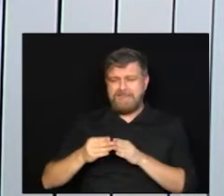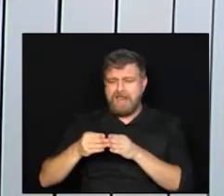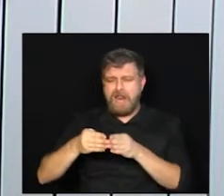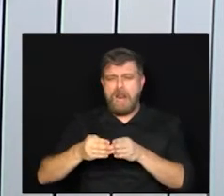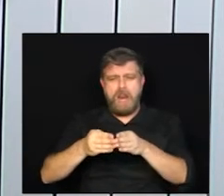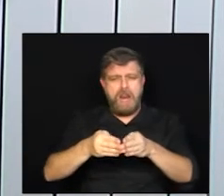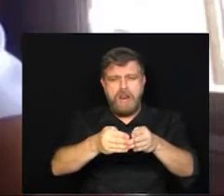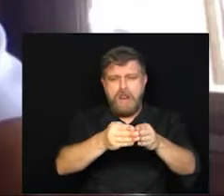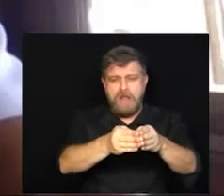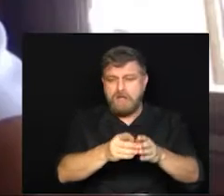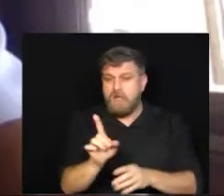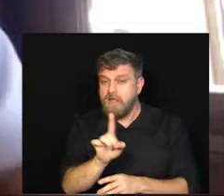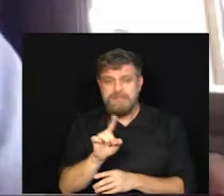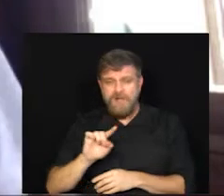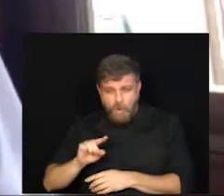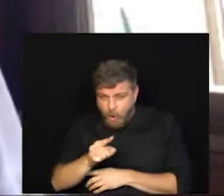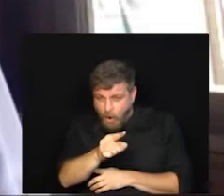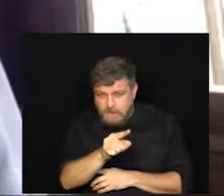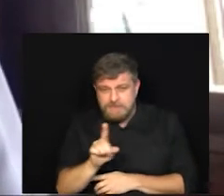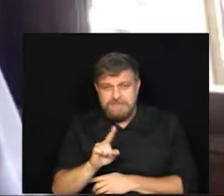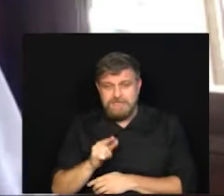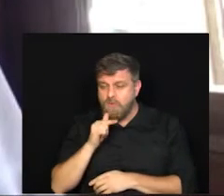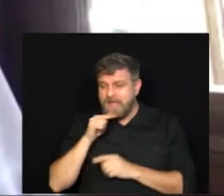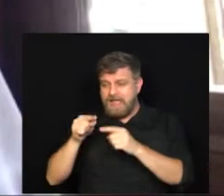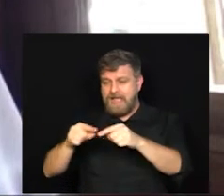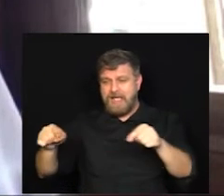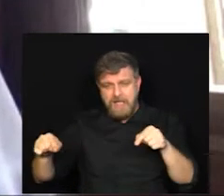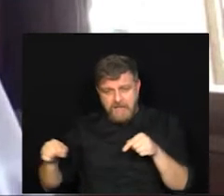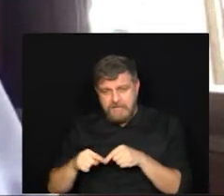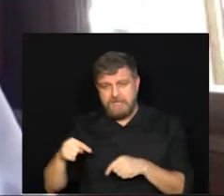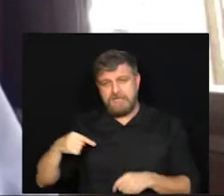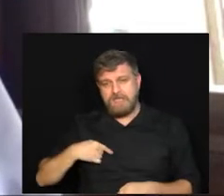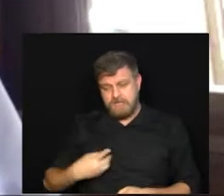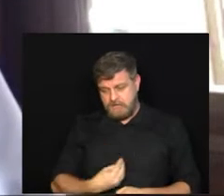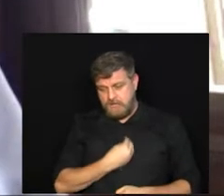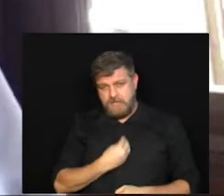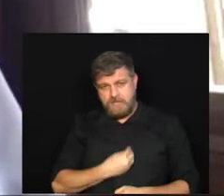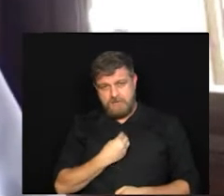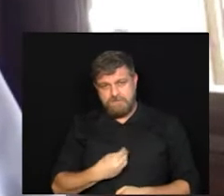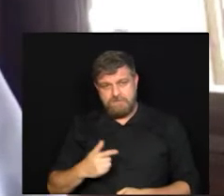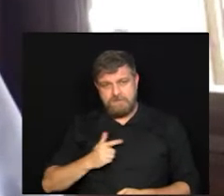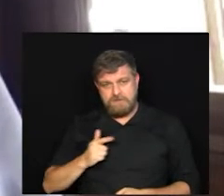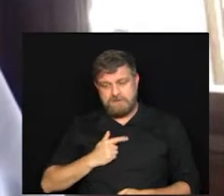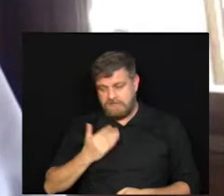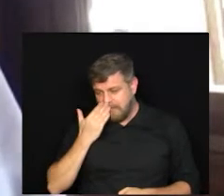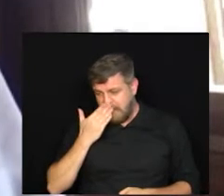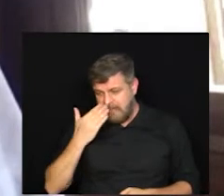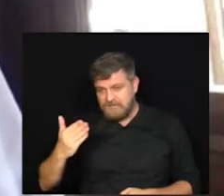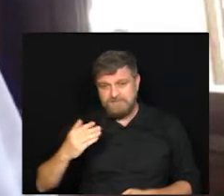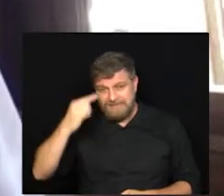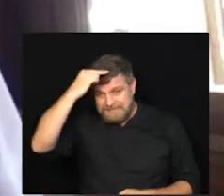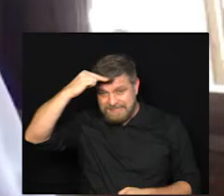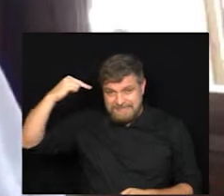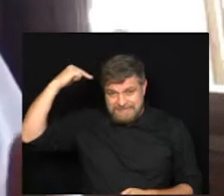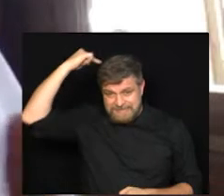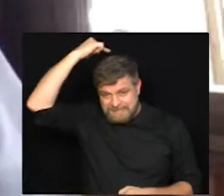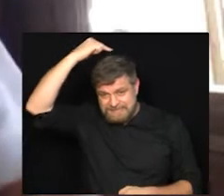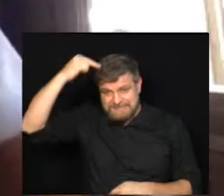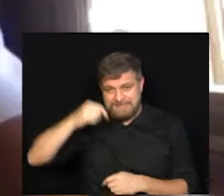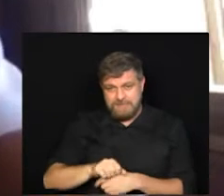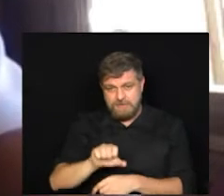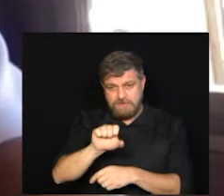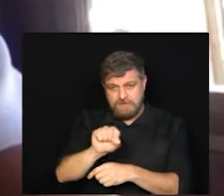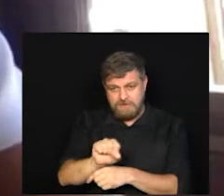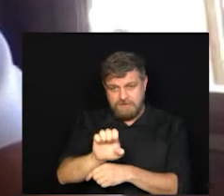Não necessariamente. Não. Aqui na Ilhabela é um canal, então como eu moro numa ilha de frente para São Sebastião, que é o continente, então eu